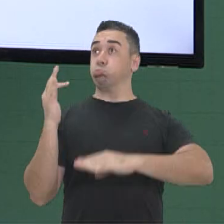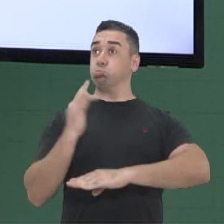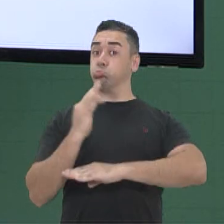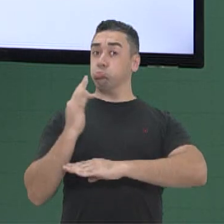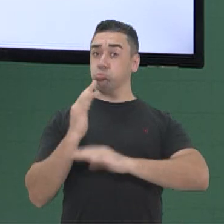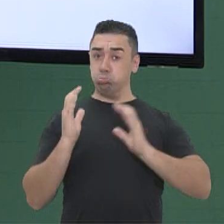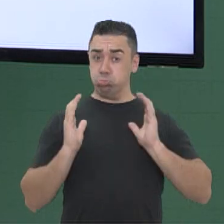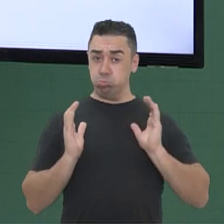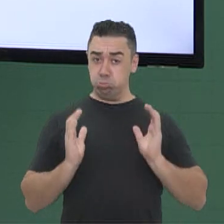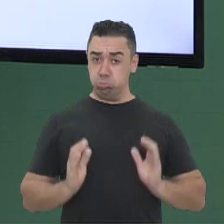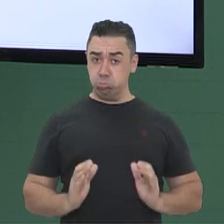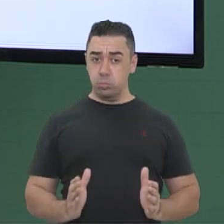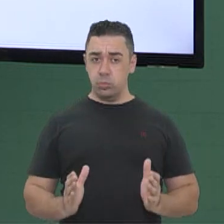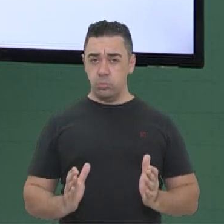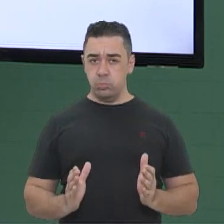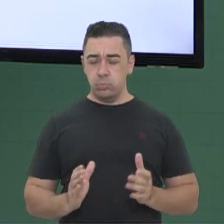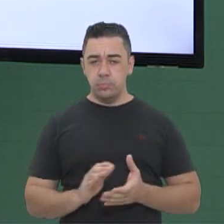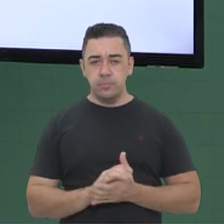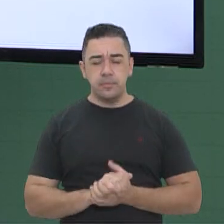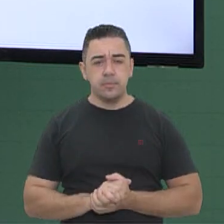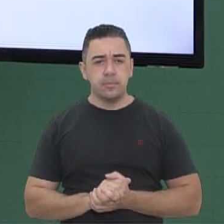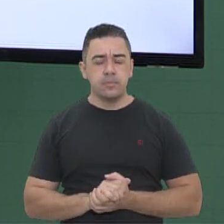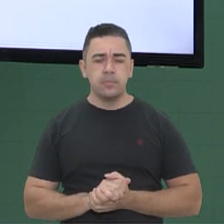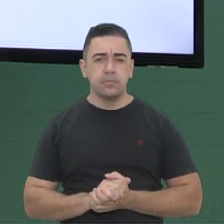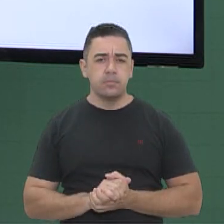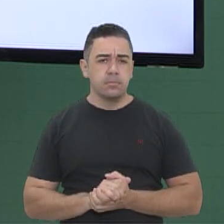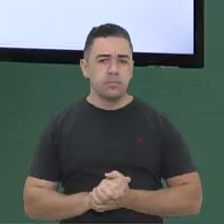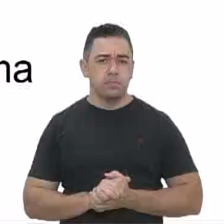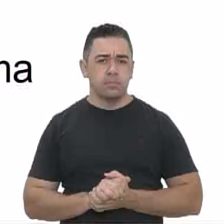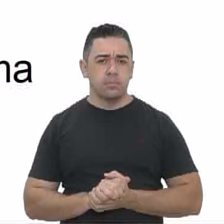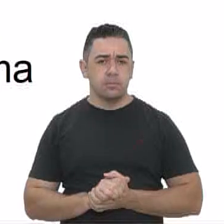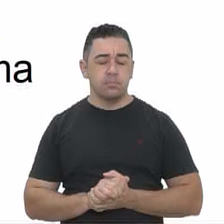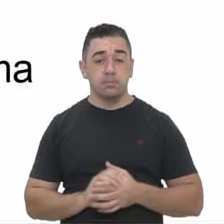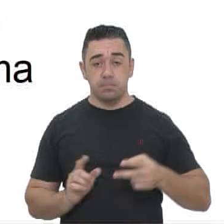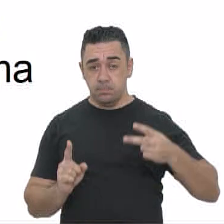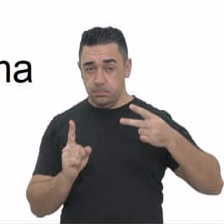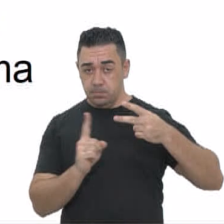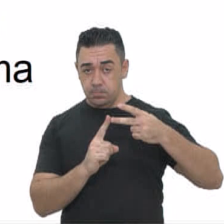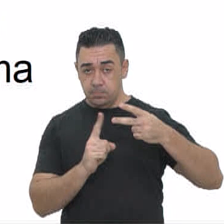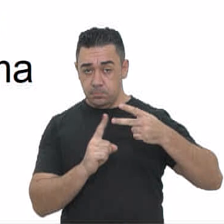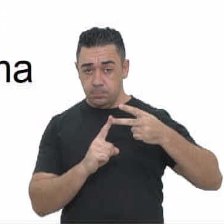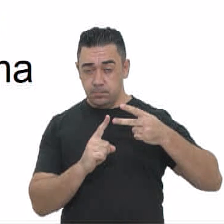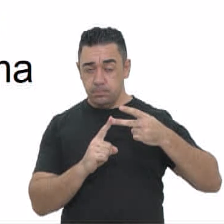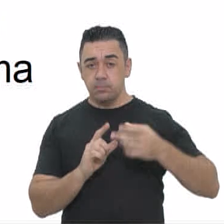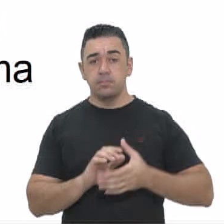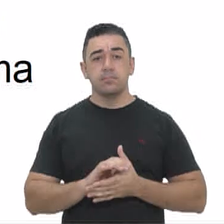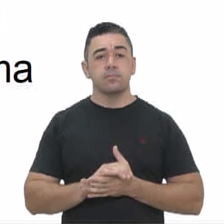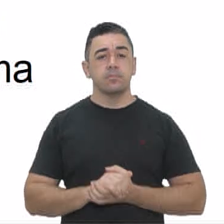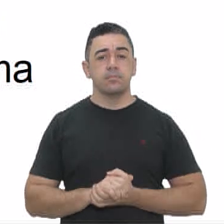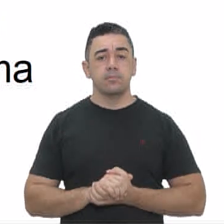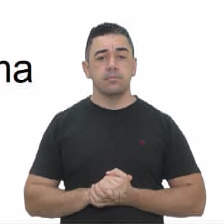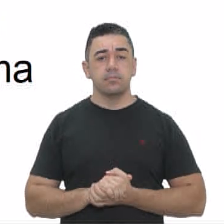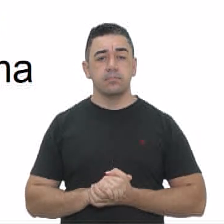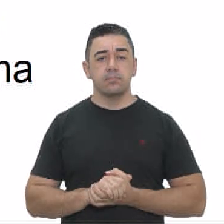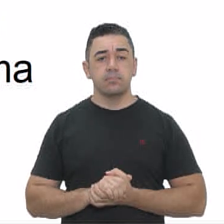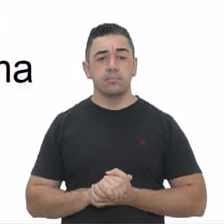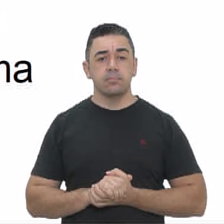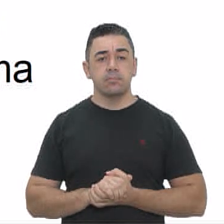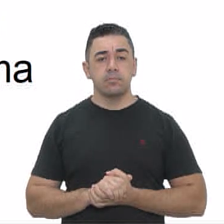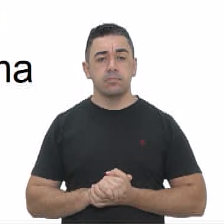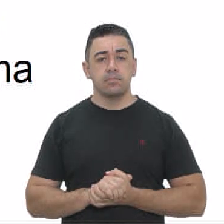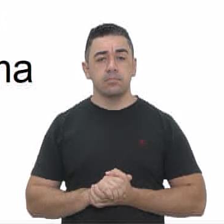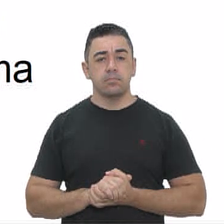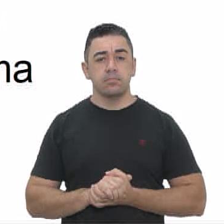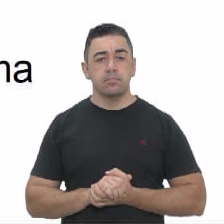rebuscada? Vamos ver. Es essencial que o texto tenha um caráter útil